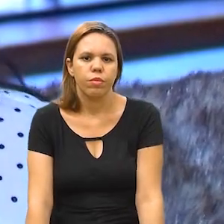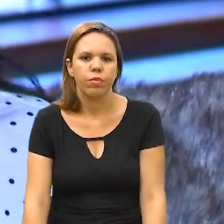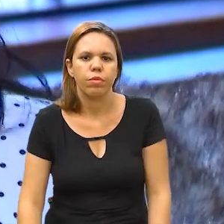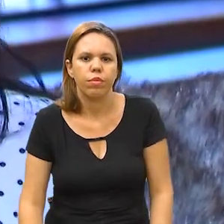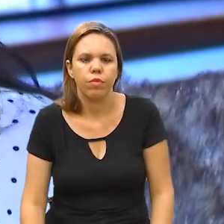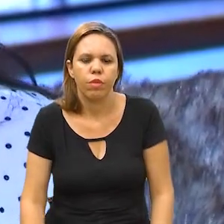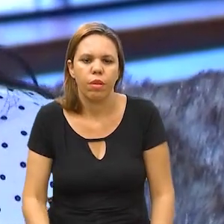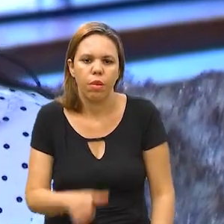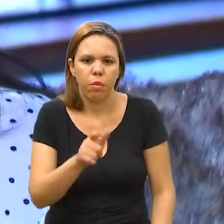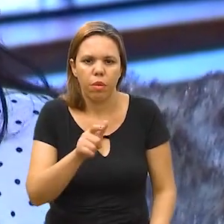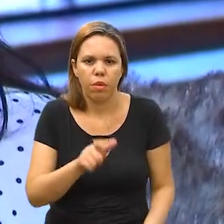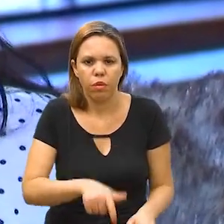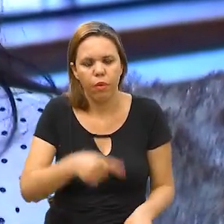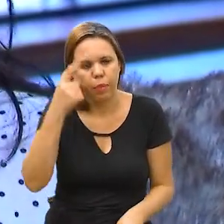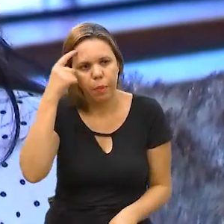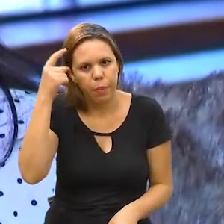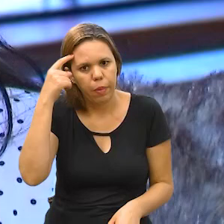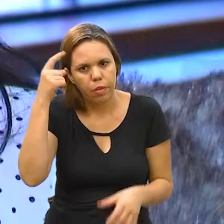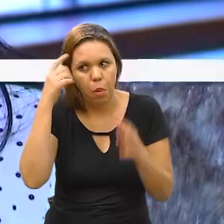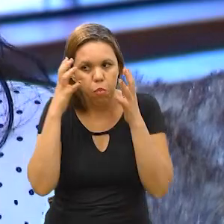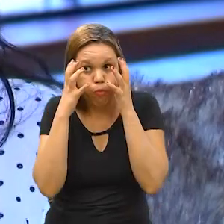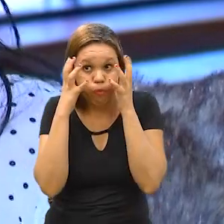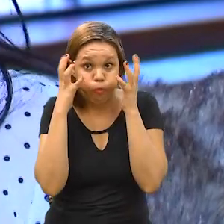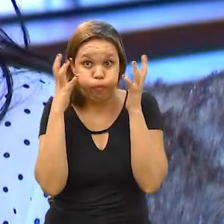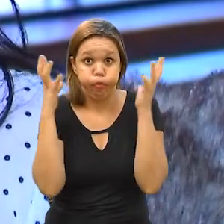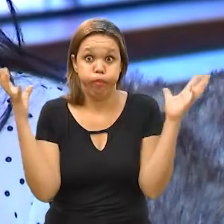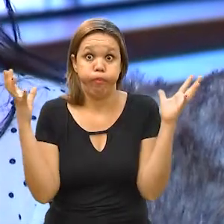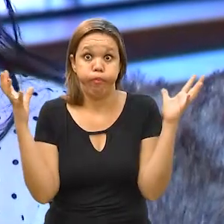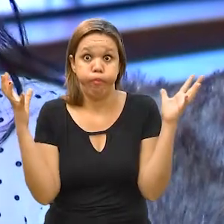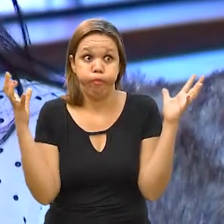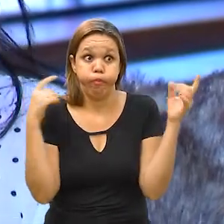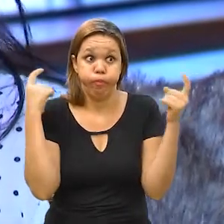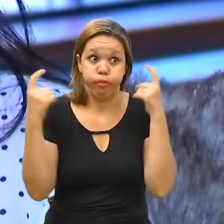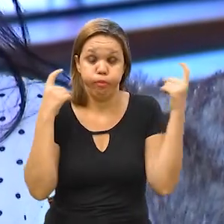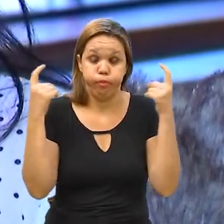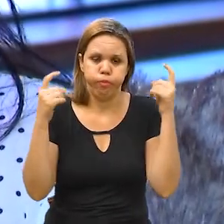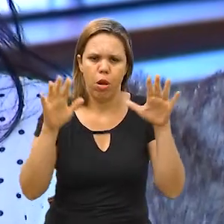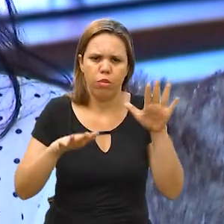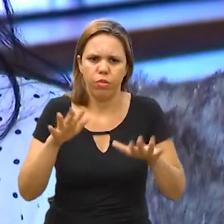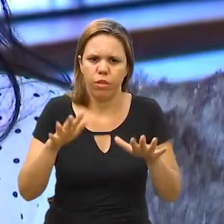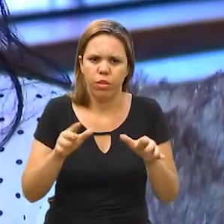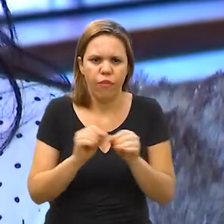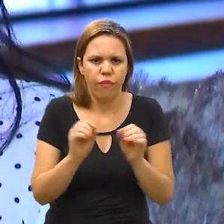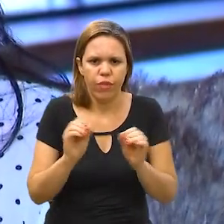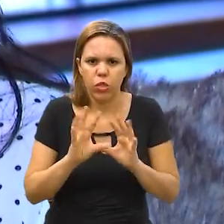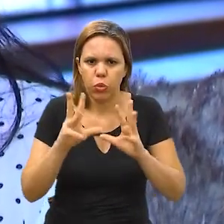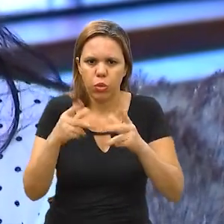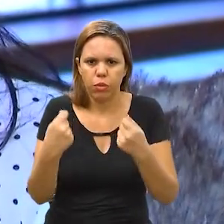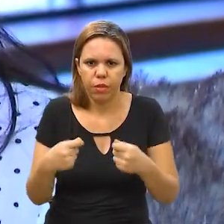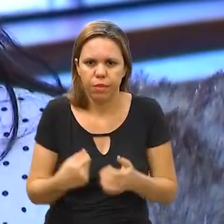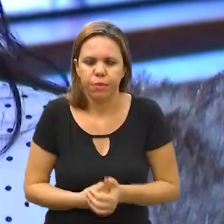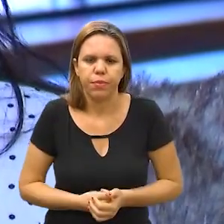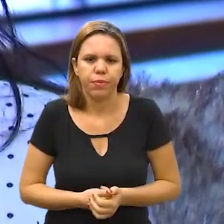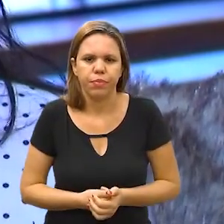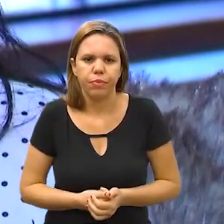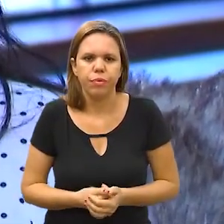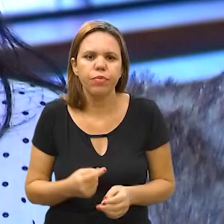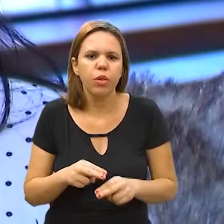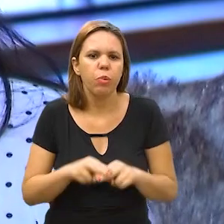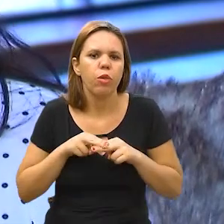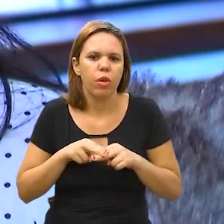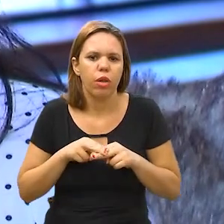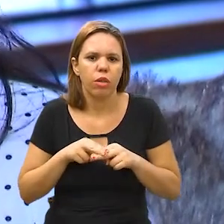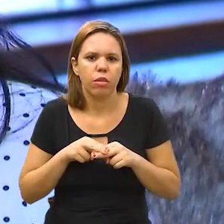Ele fica com a cabeça a milhão, fica com um monte de coisas e às vezes acaba não fazendo tudo o que precisa por conta